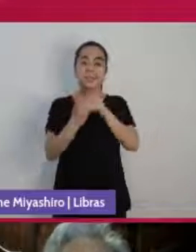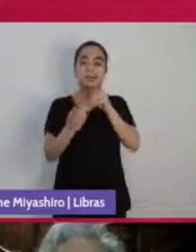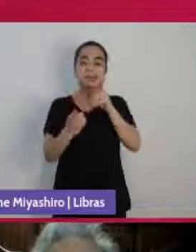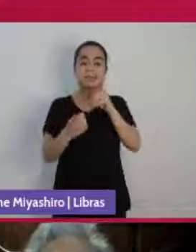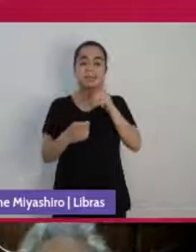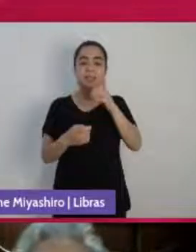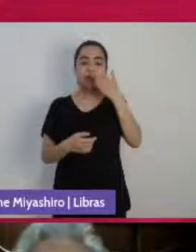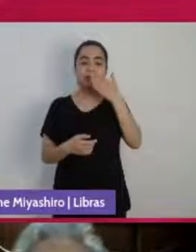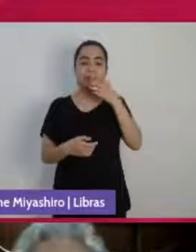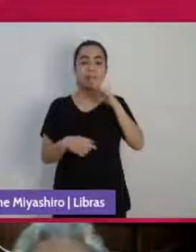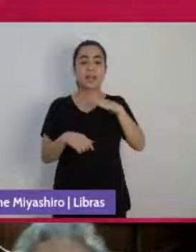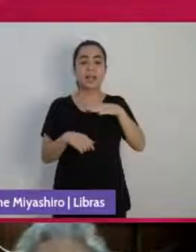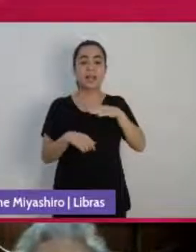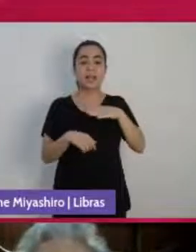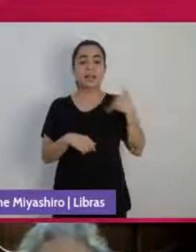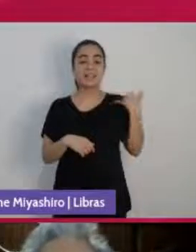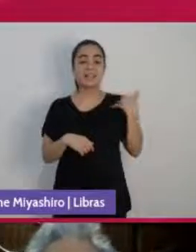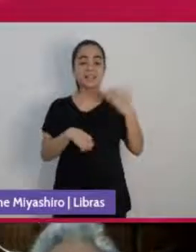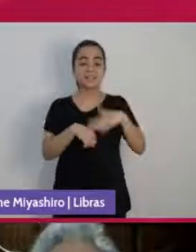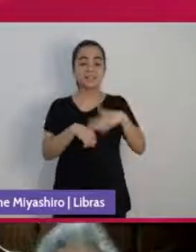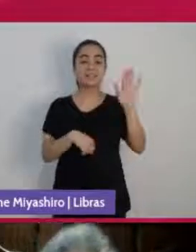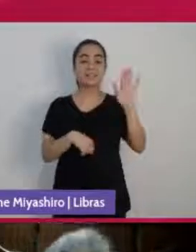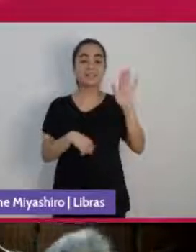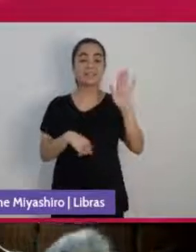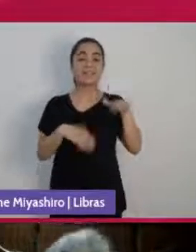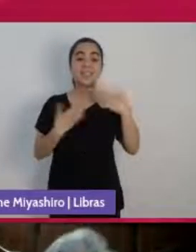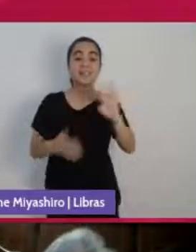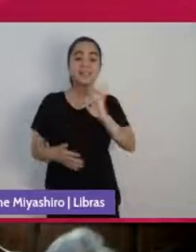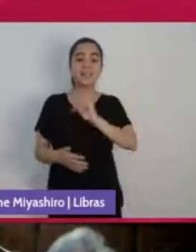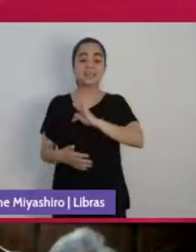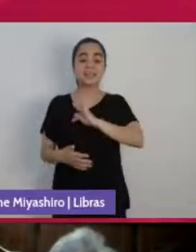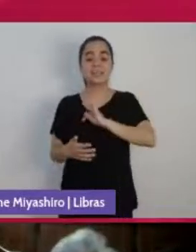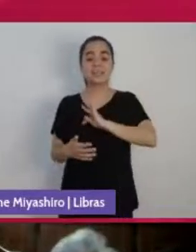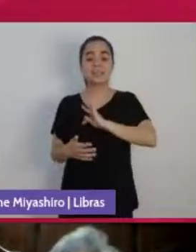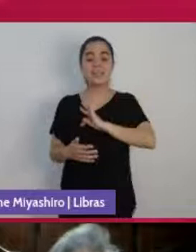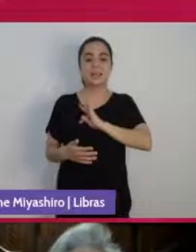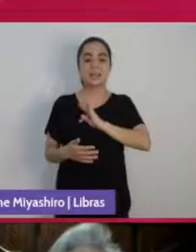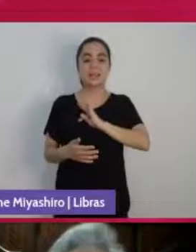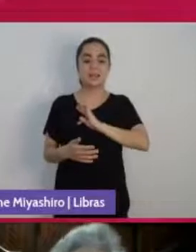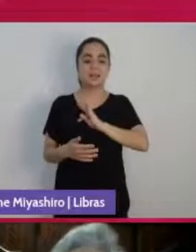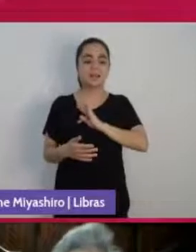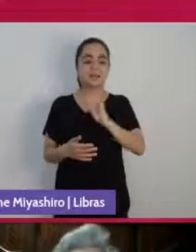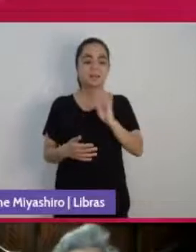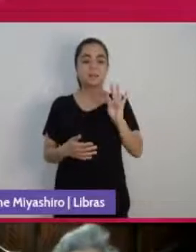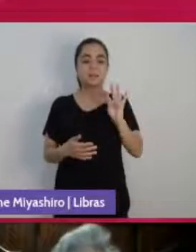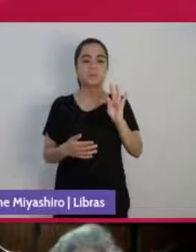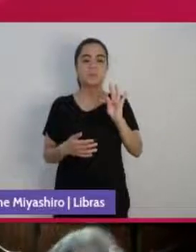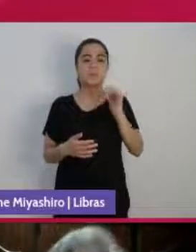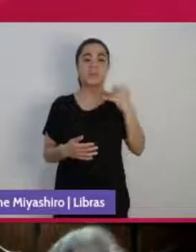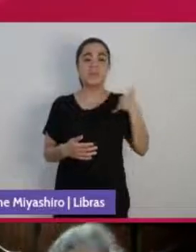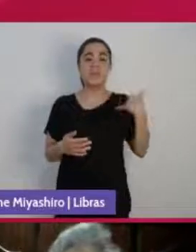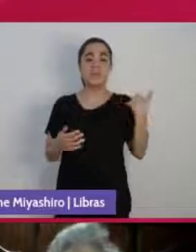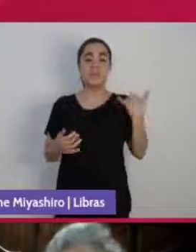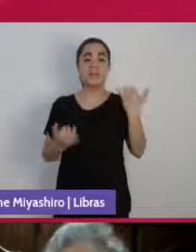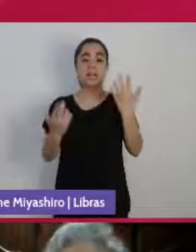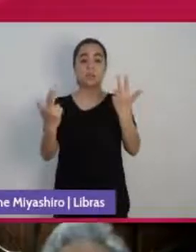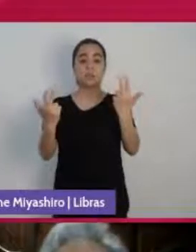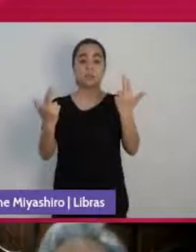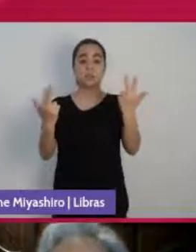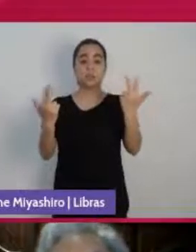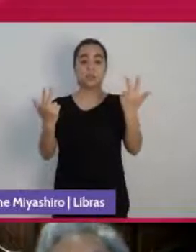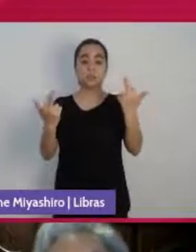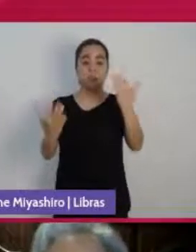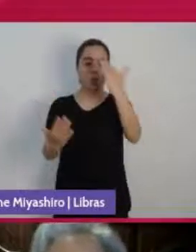técnica na mesma faixa etária, já cria aquele laço de confiança